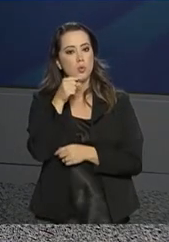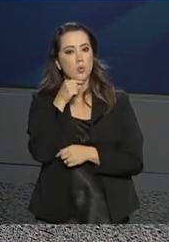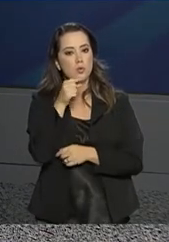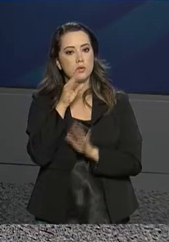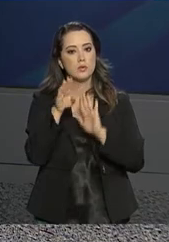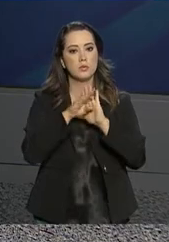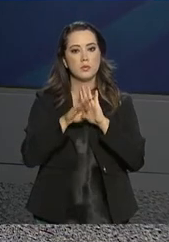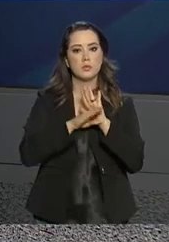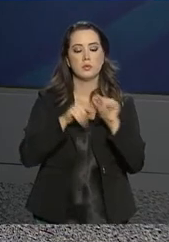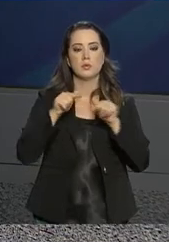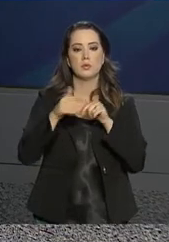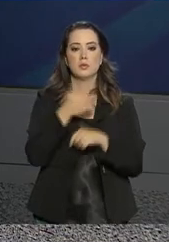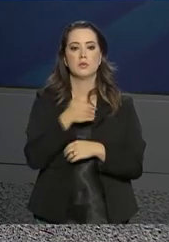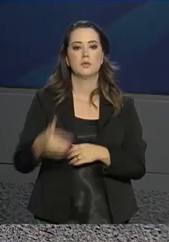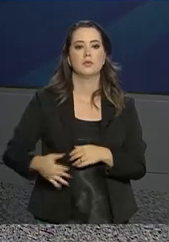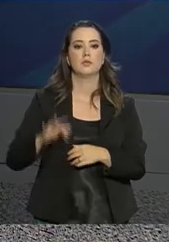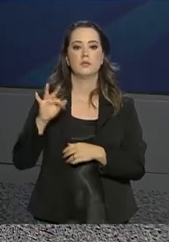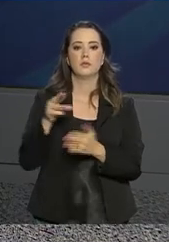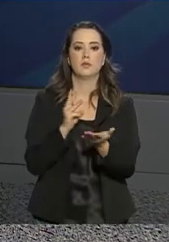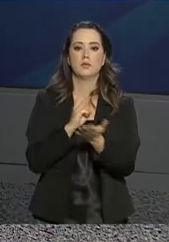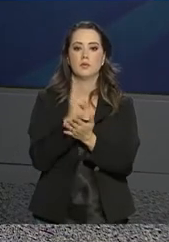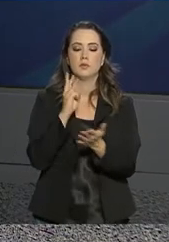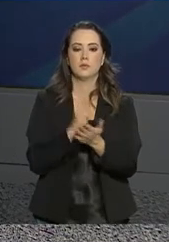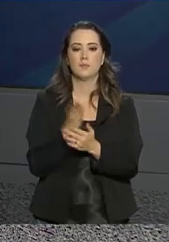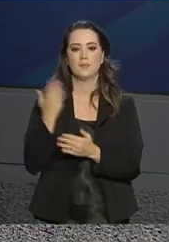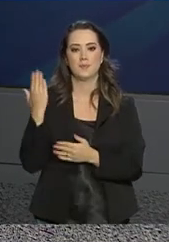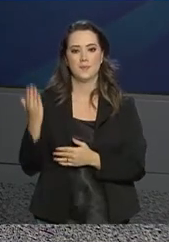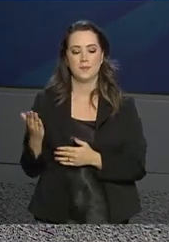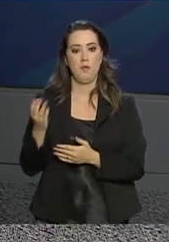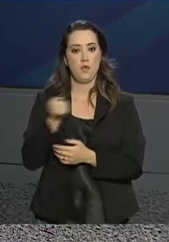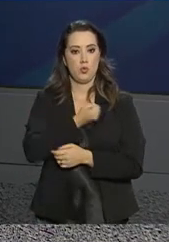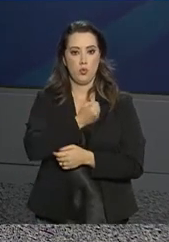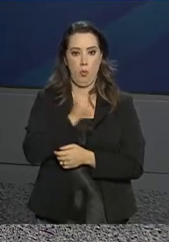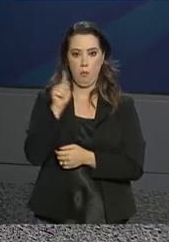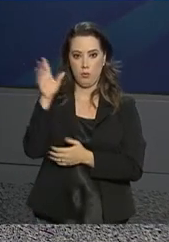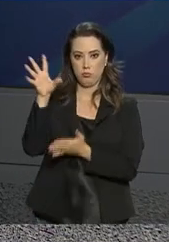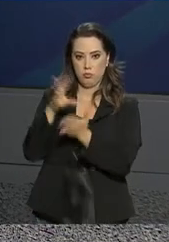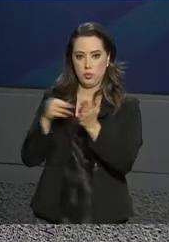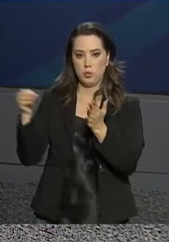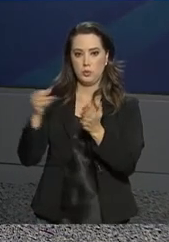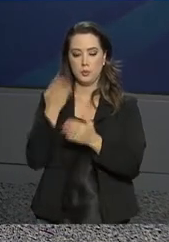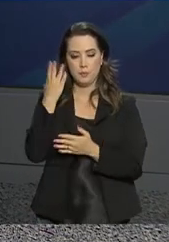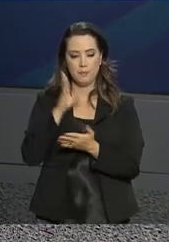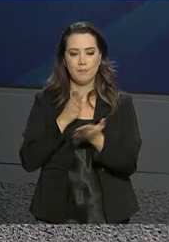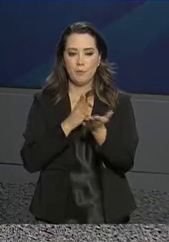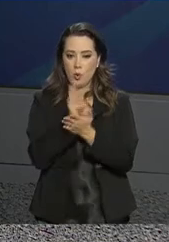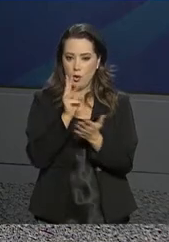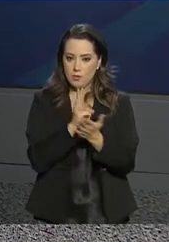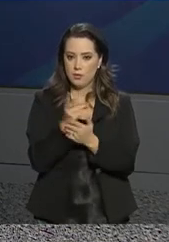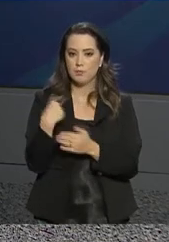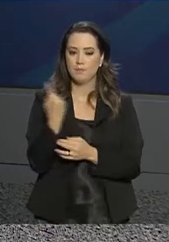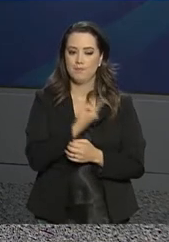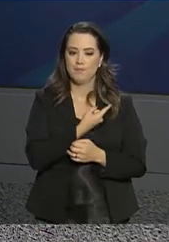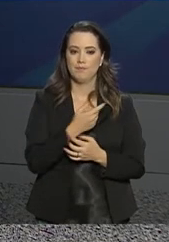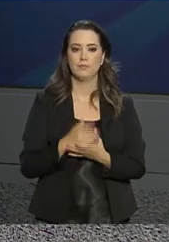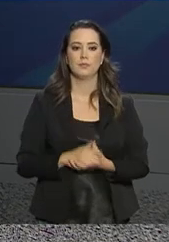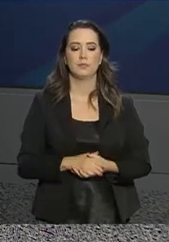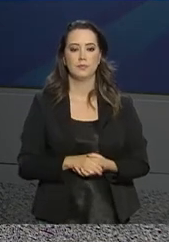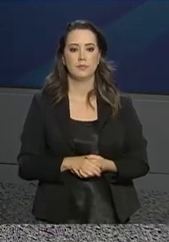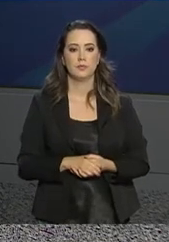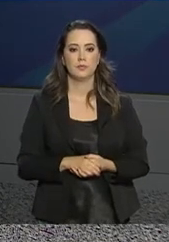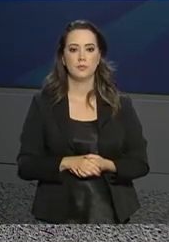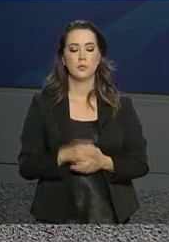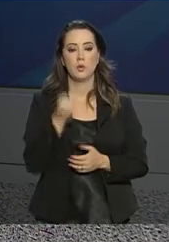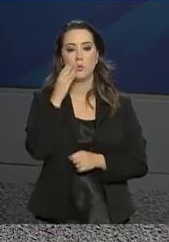ações do governo federal para o nosso hatzaki anote aí é 6199 359 5084